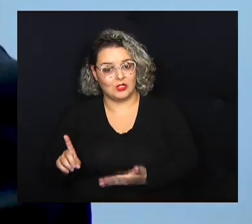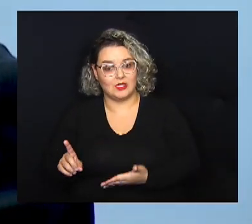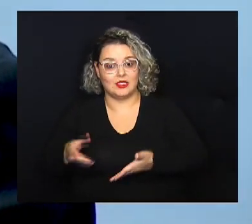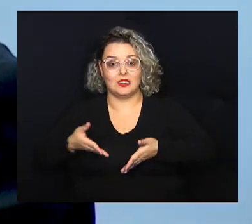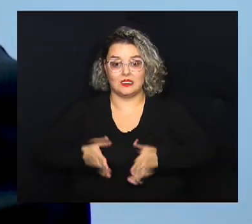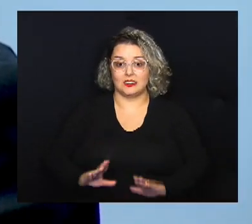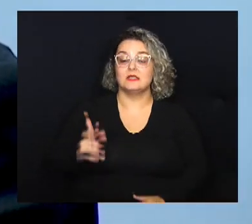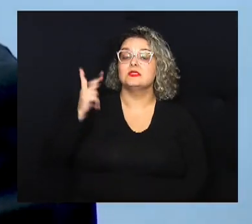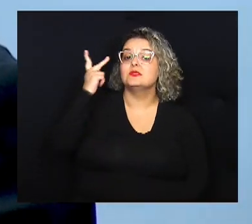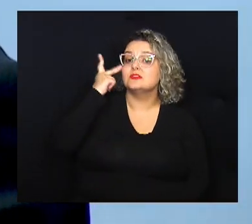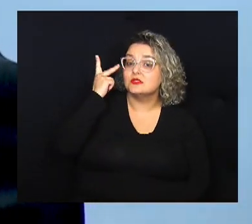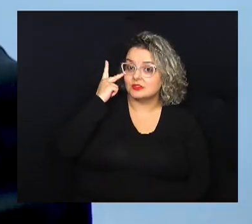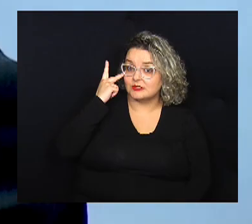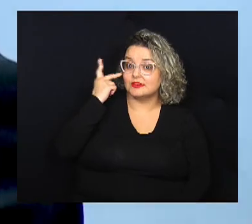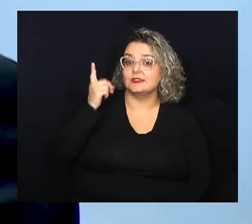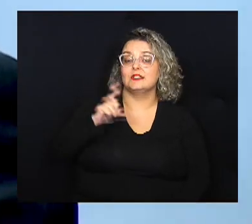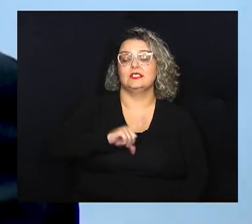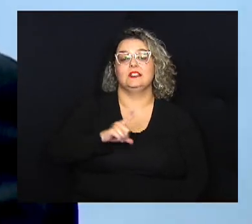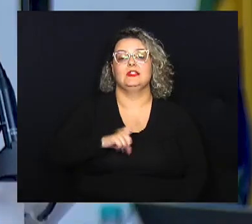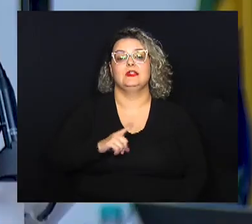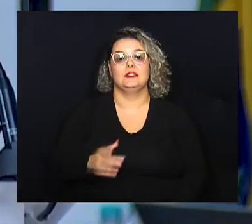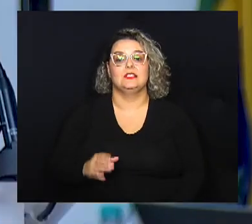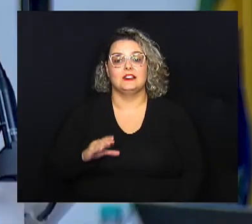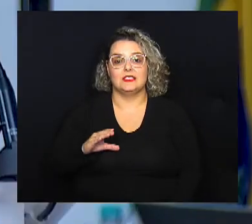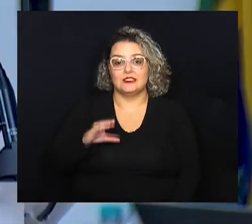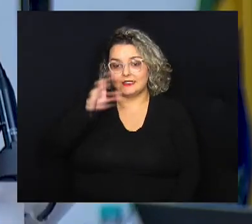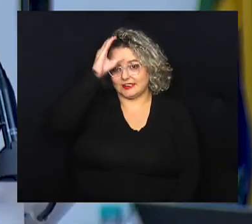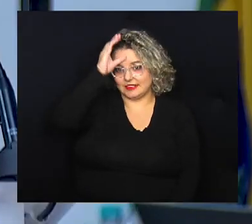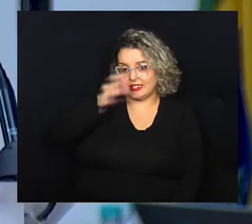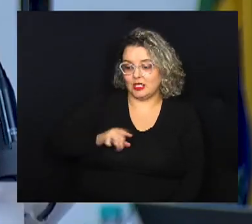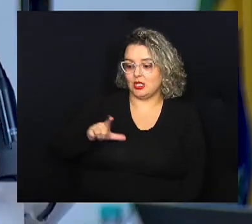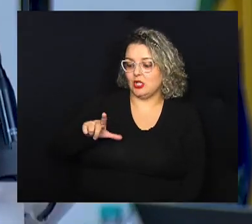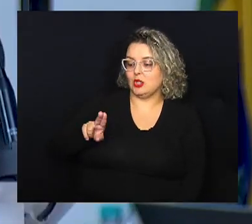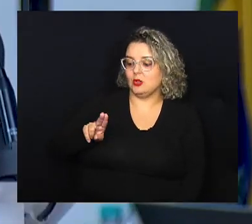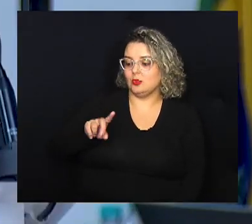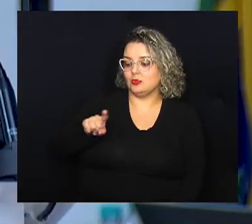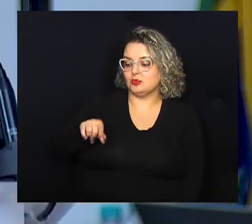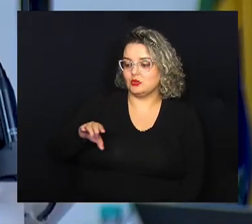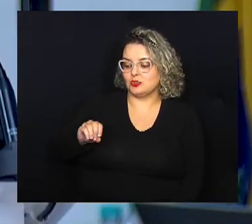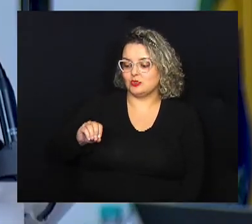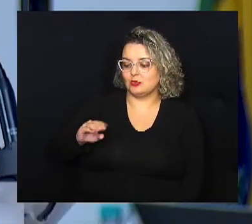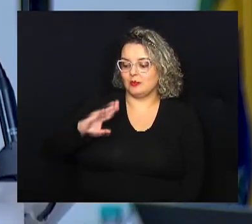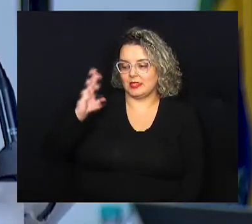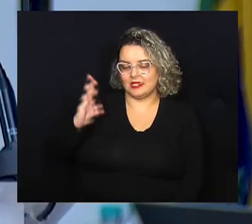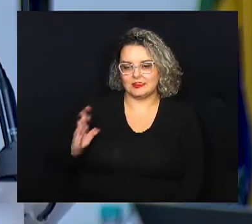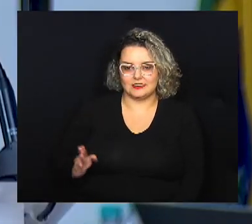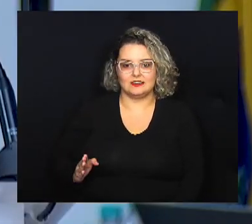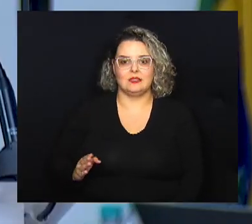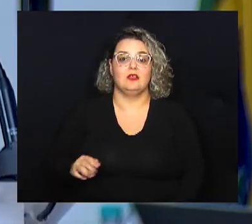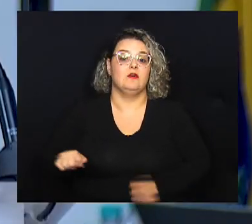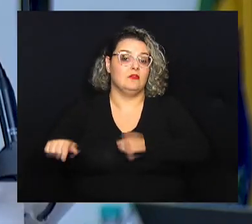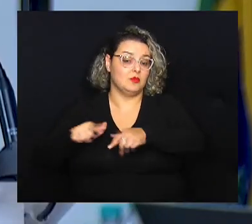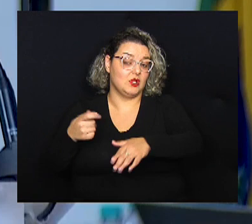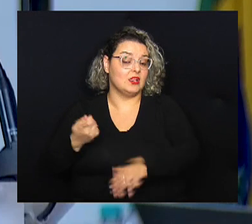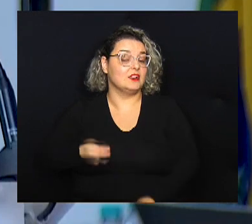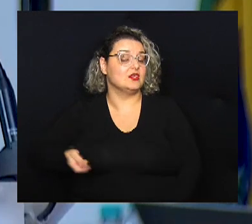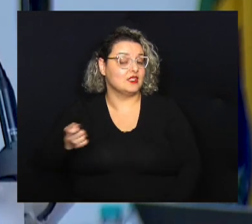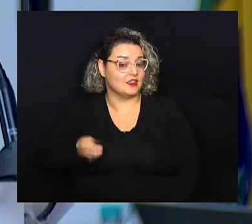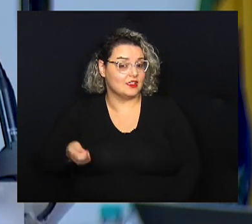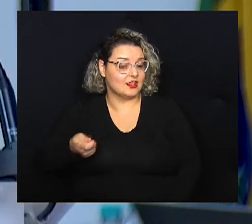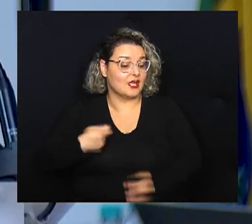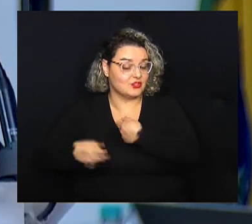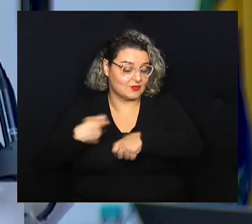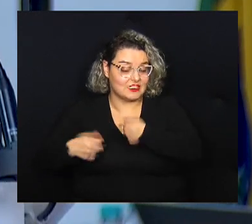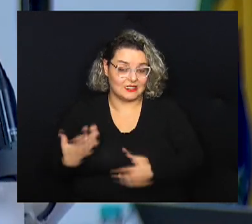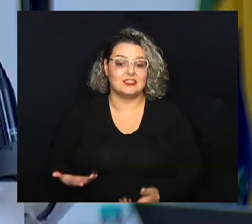São Paulo e tem cidadania luso-brasileira. Formado em administração de empresas e ciências contábeis